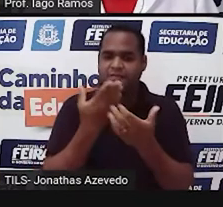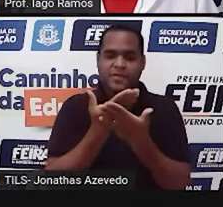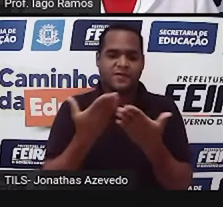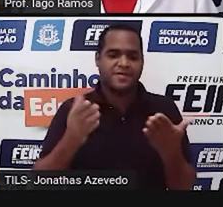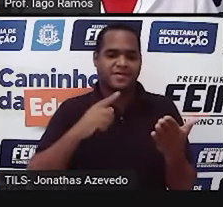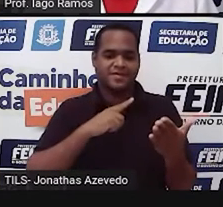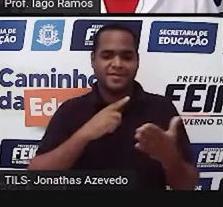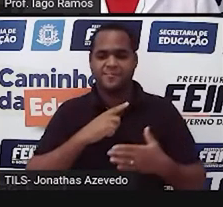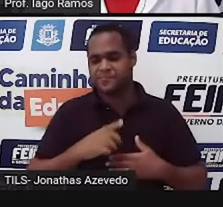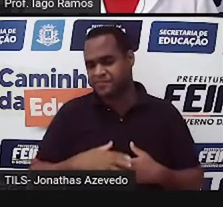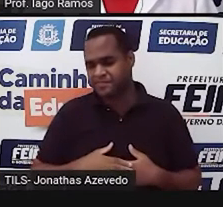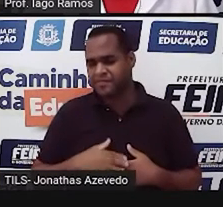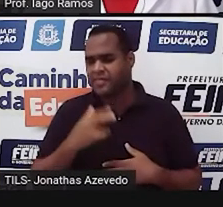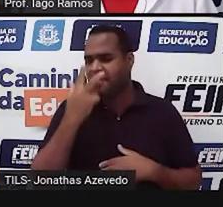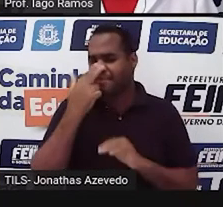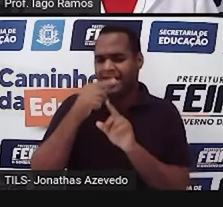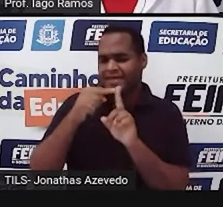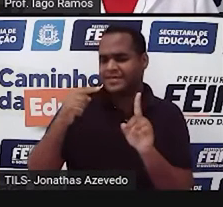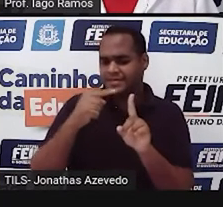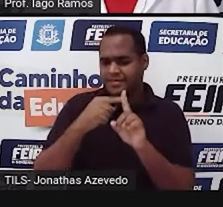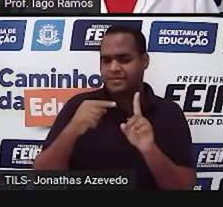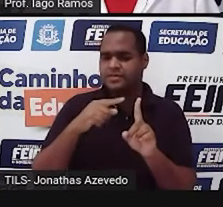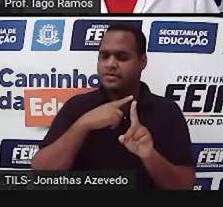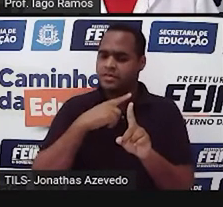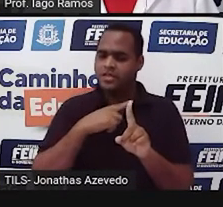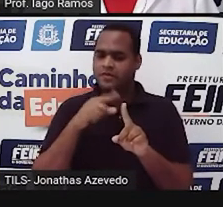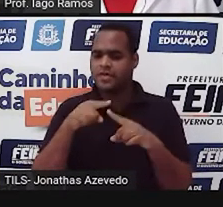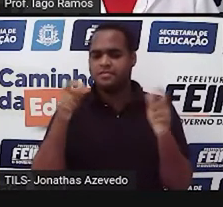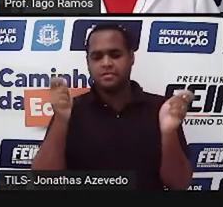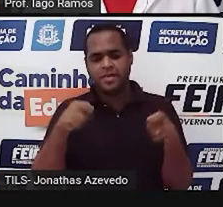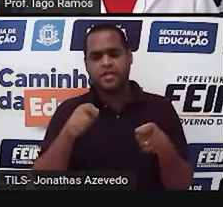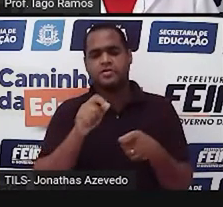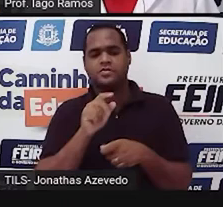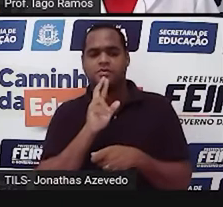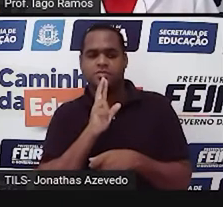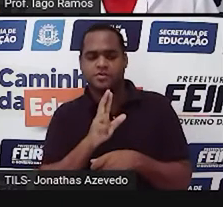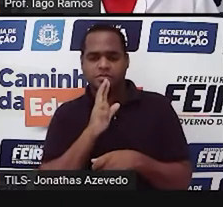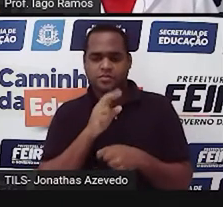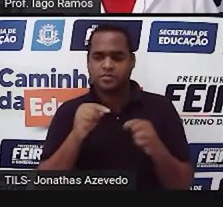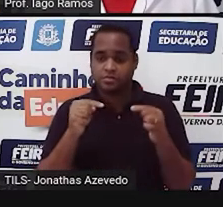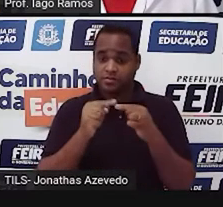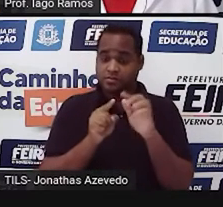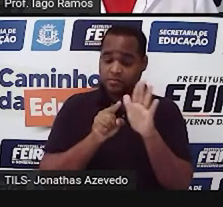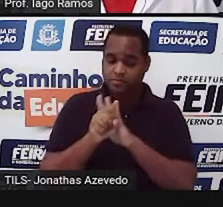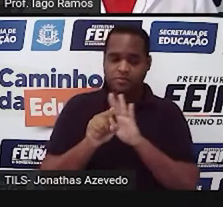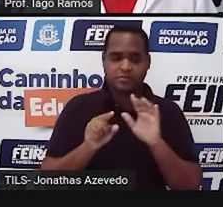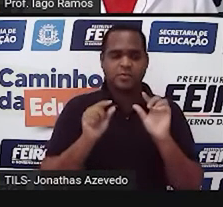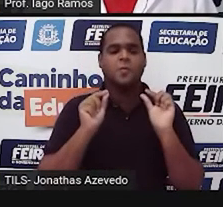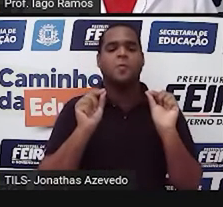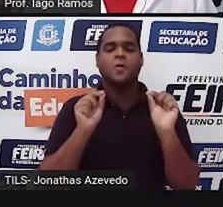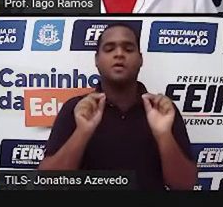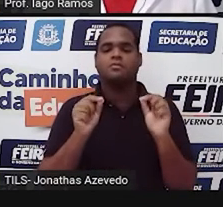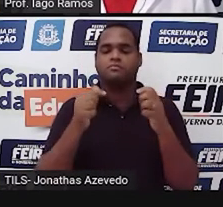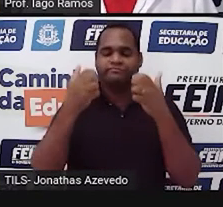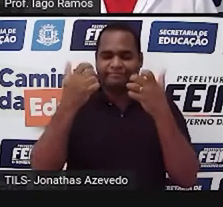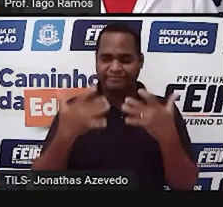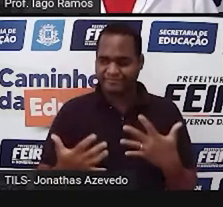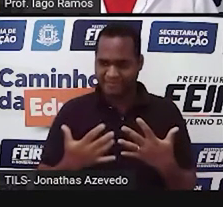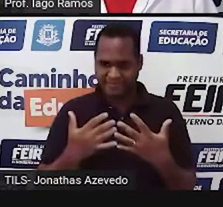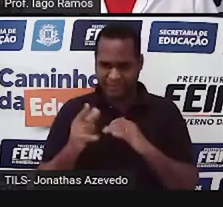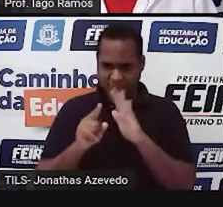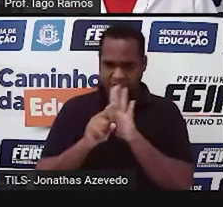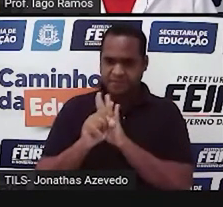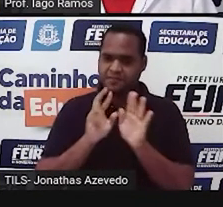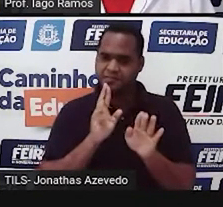tá é muito parecida com que você pode responder nessa pergunta aí e o que eu trago como resposta é o